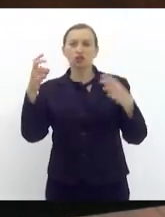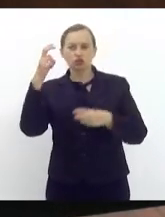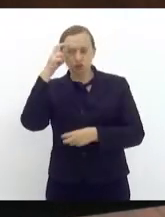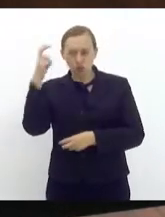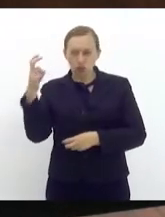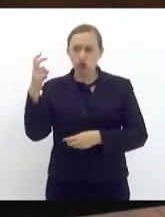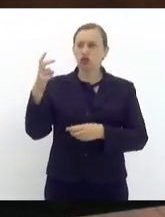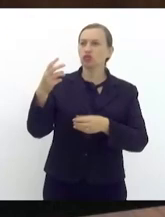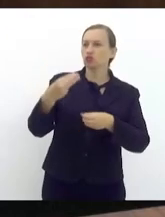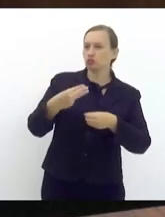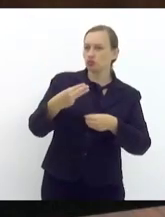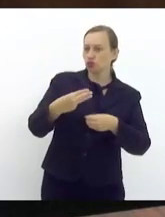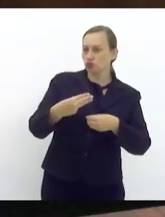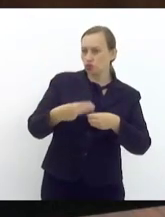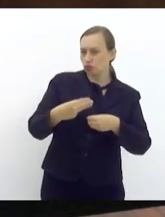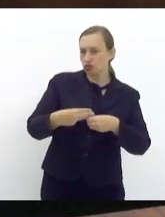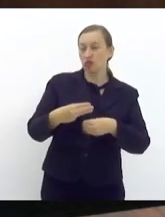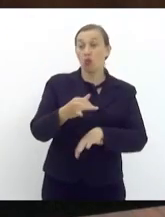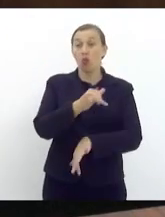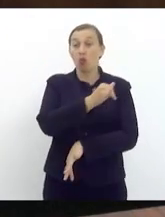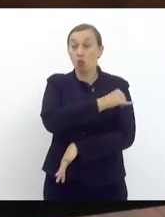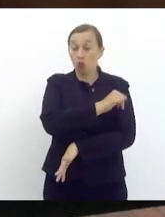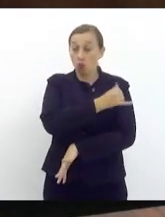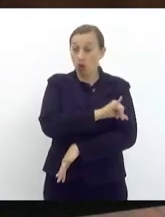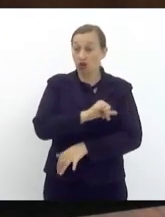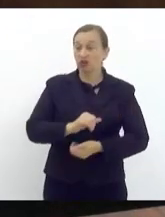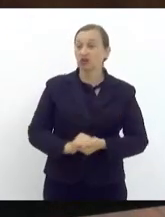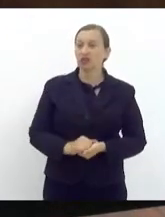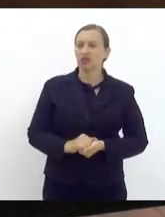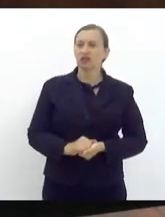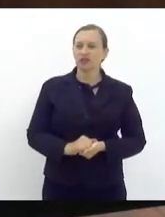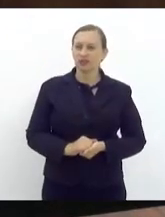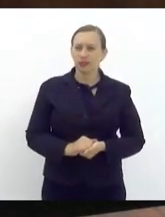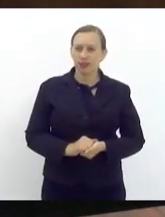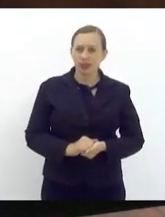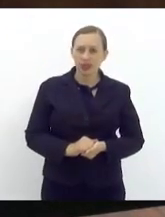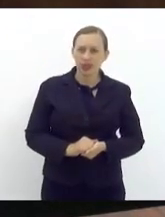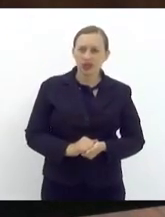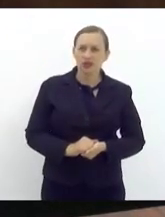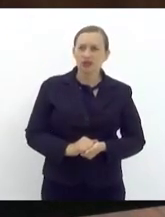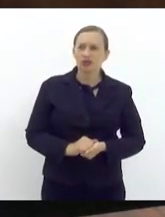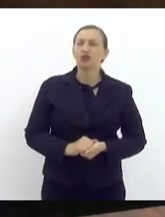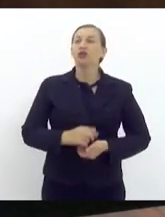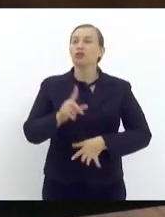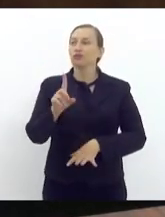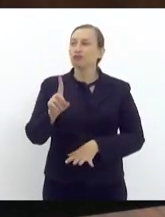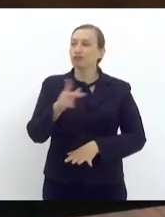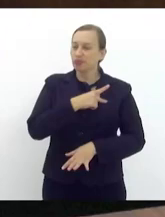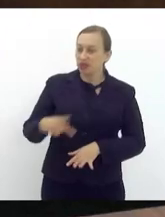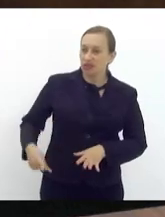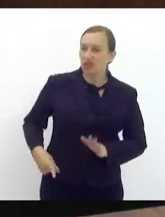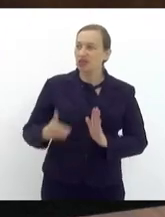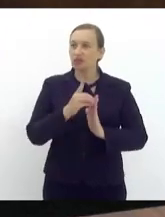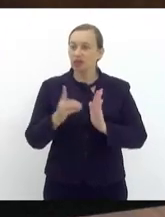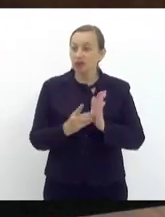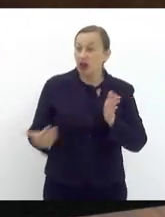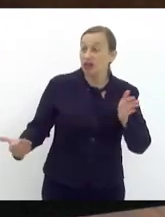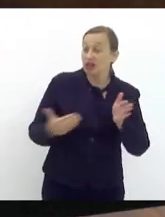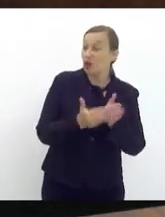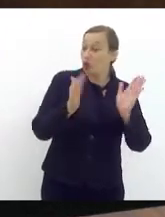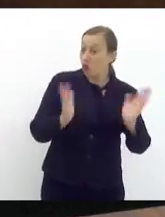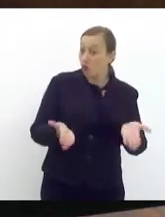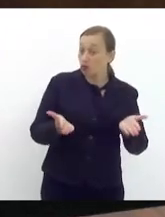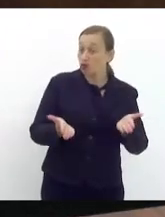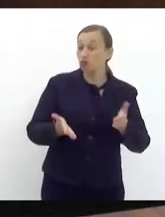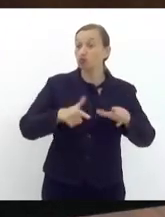uma trajetória exitosa no ambiente público e foi presidente do DETRAN, ao qual está até hoje,